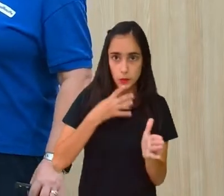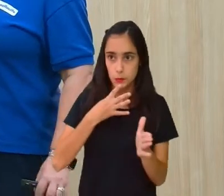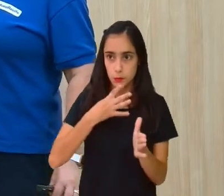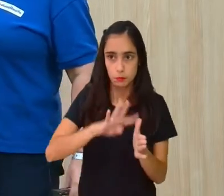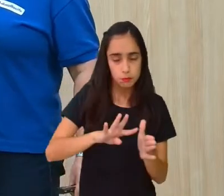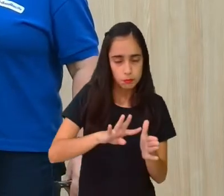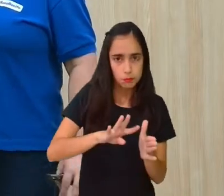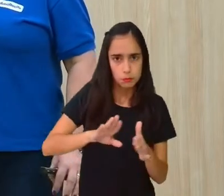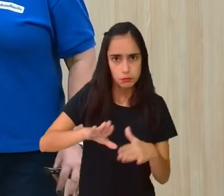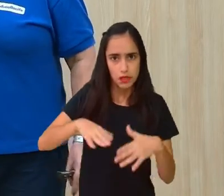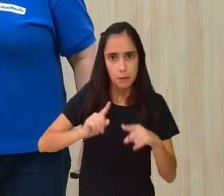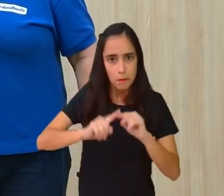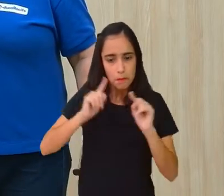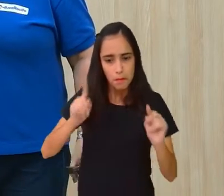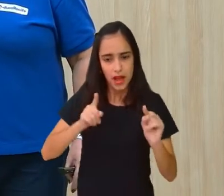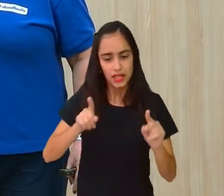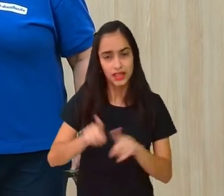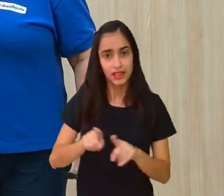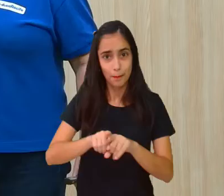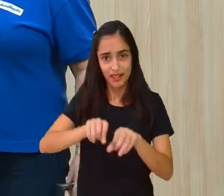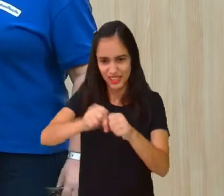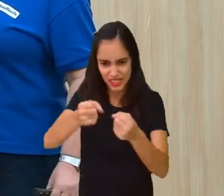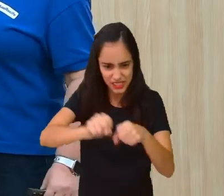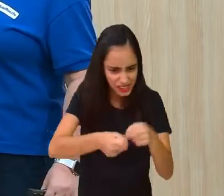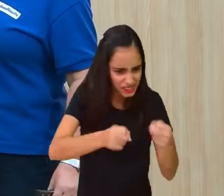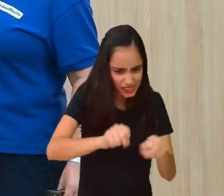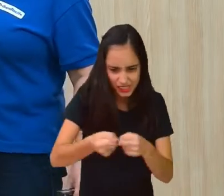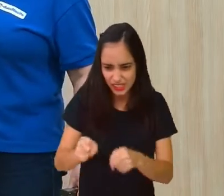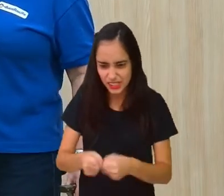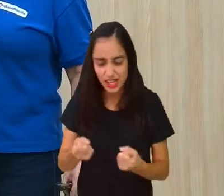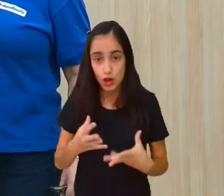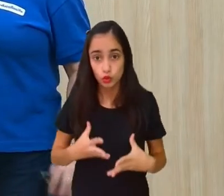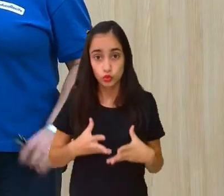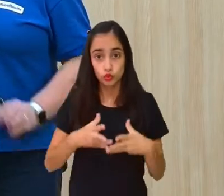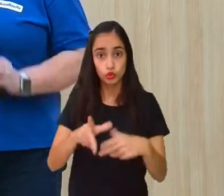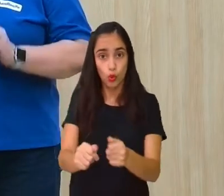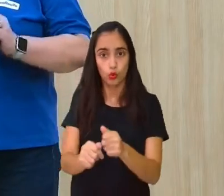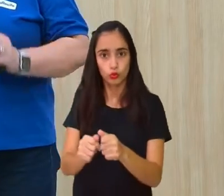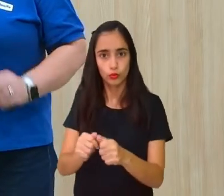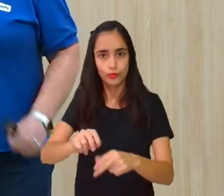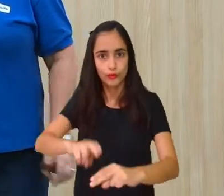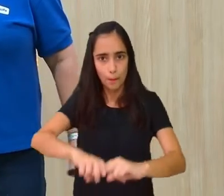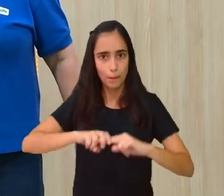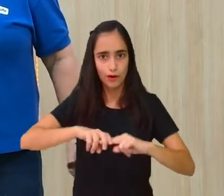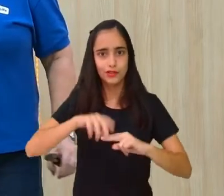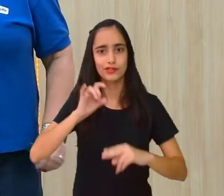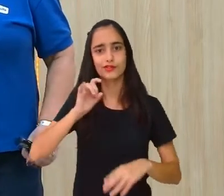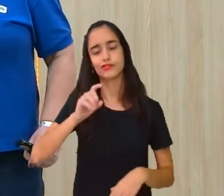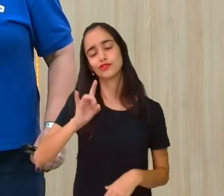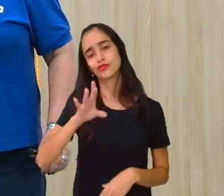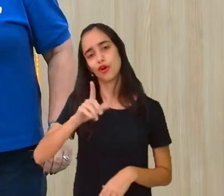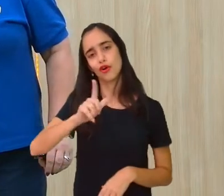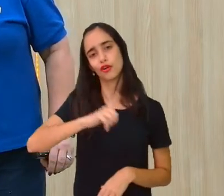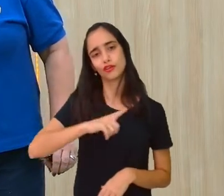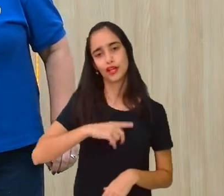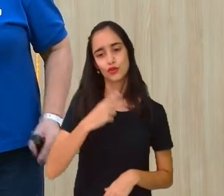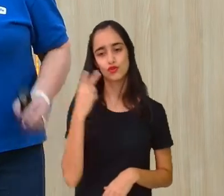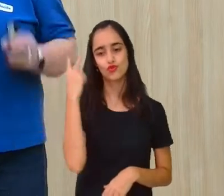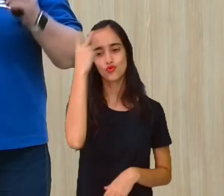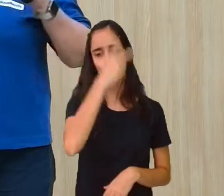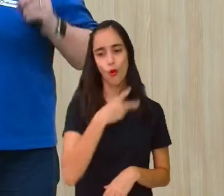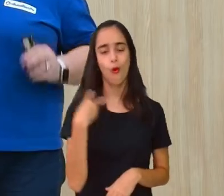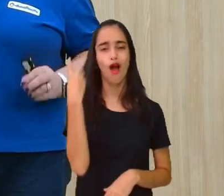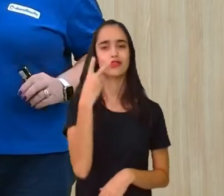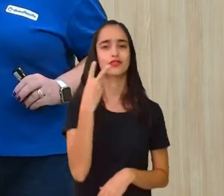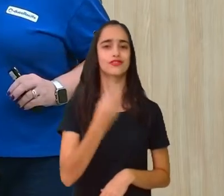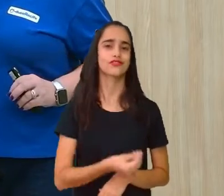destrói todos, inclusive os glóbulos brancos. Então, ele vem, por isso que ele tem, no máximo, 2 horas de vida em ação. Pode